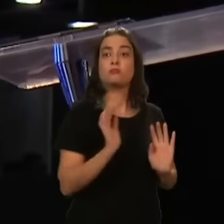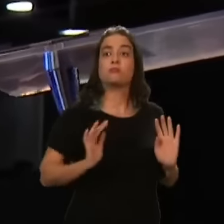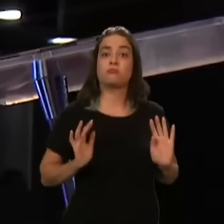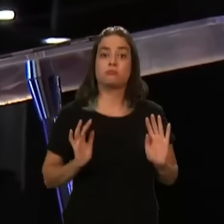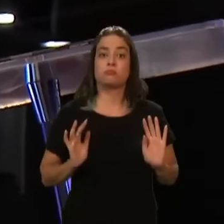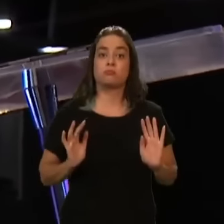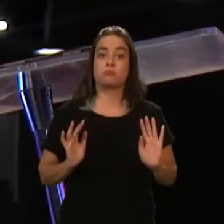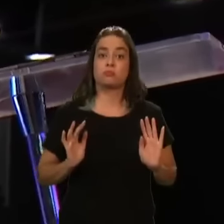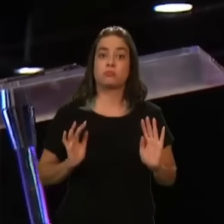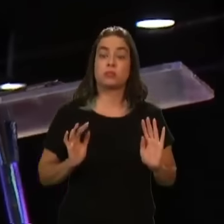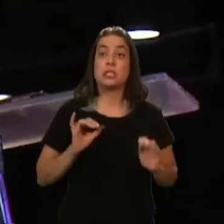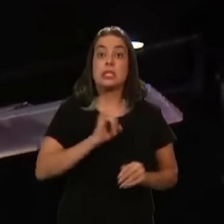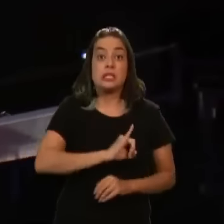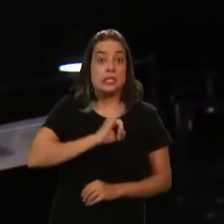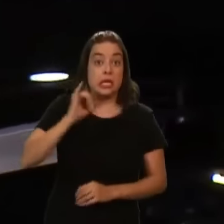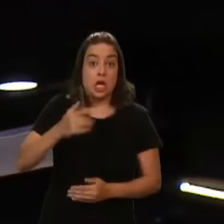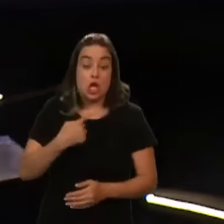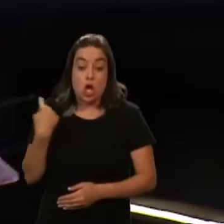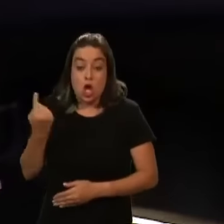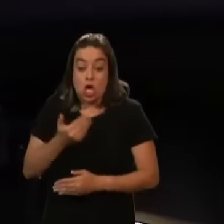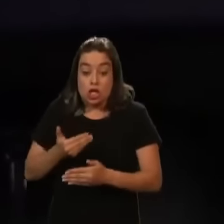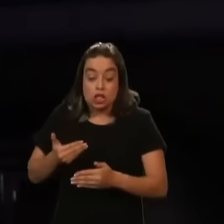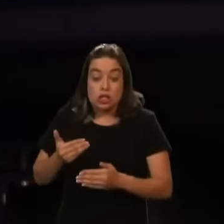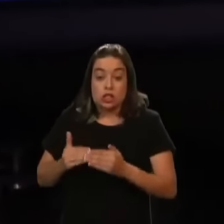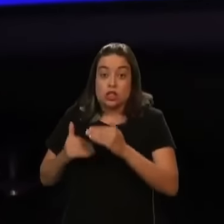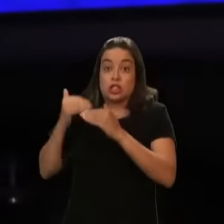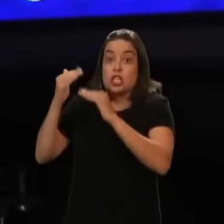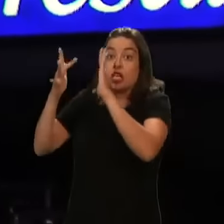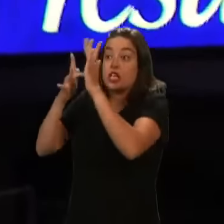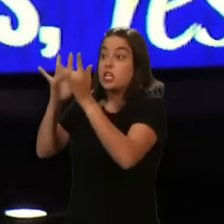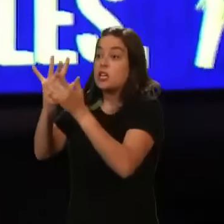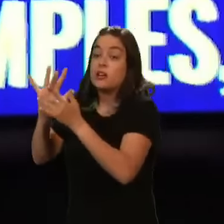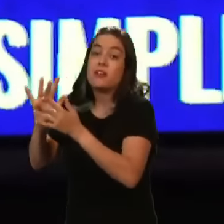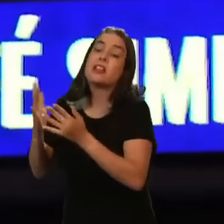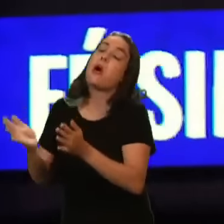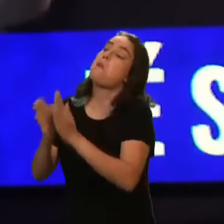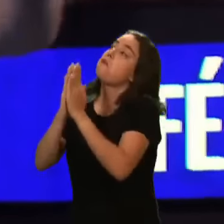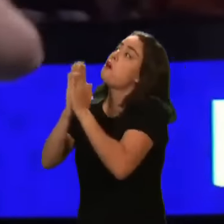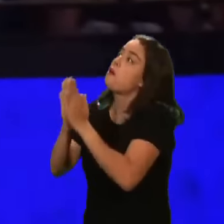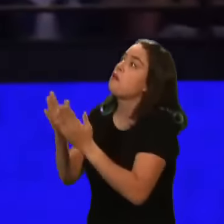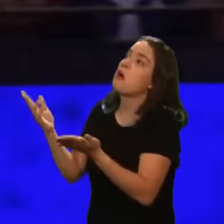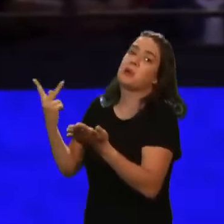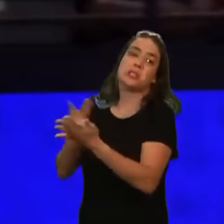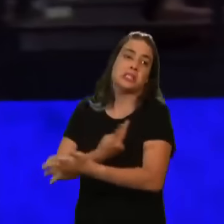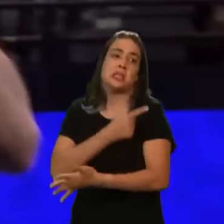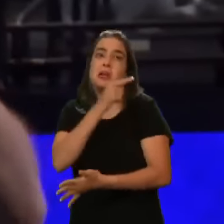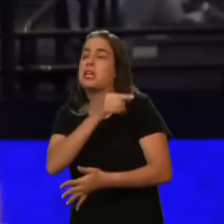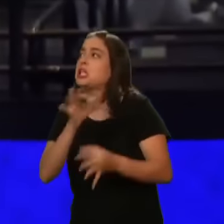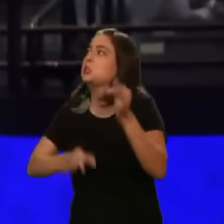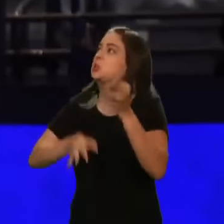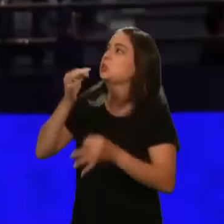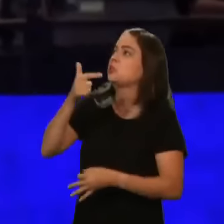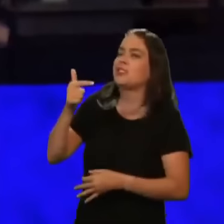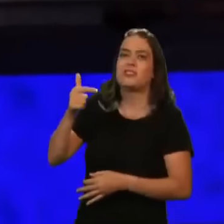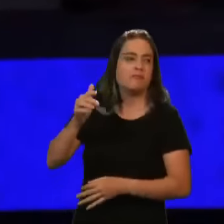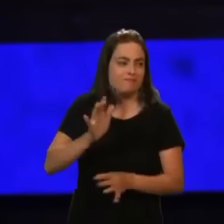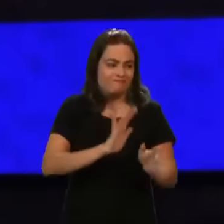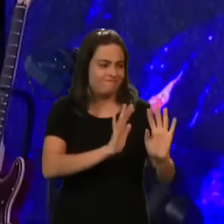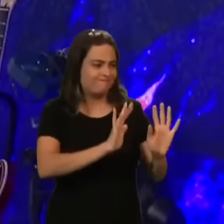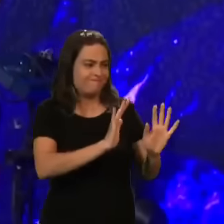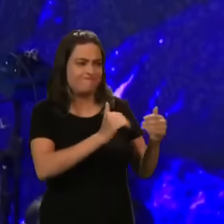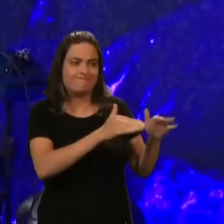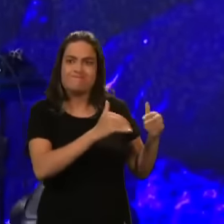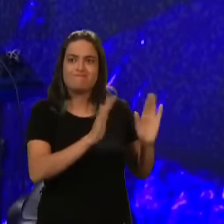Se chegarmos assim diante de Cristo, vamos sair do jeito: não, Senhor, mas é porque eu vivi uma injustiça, não, não